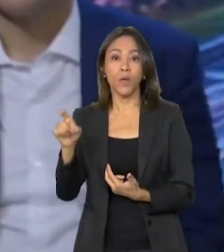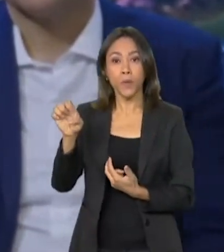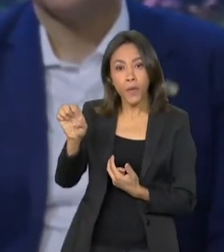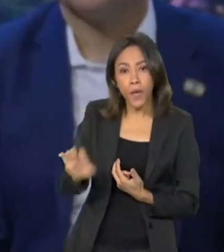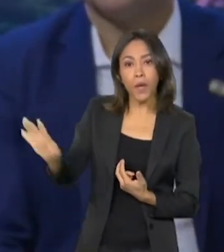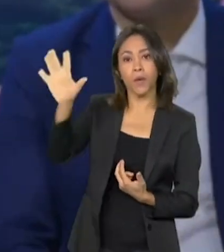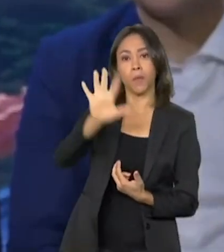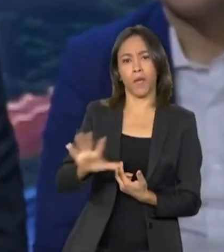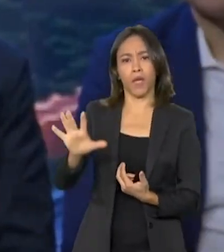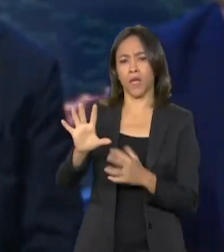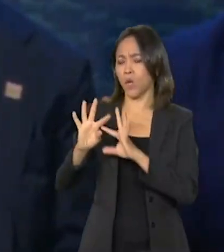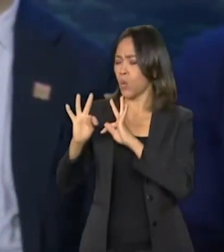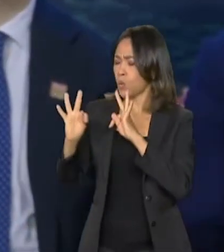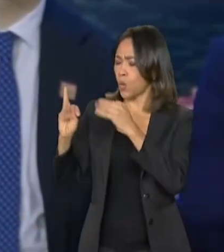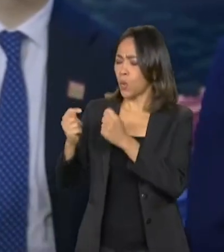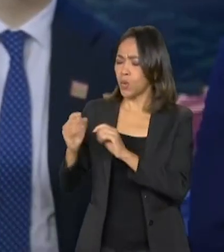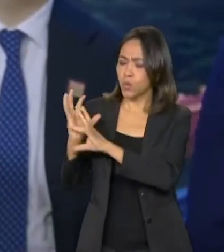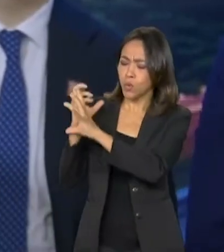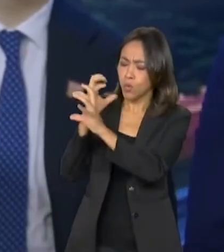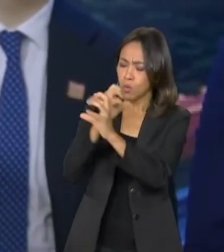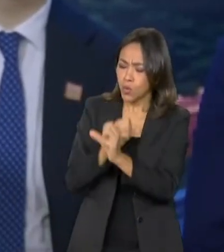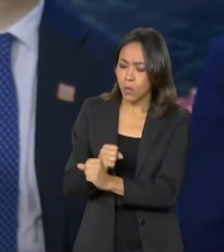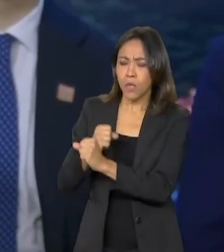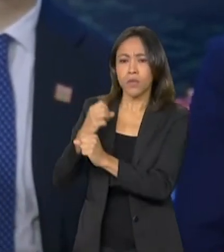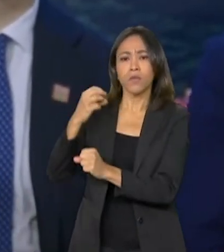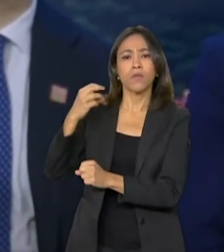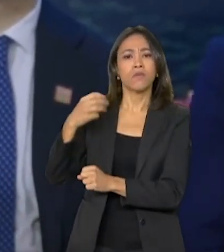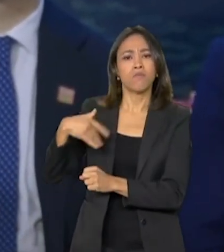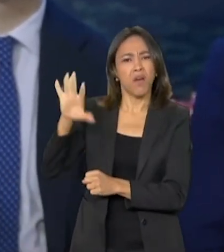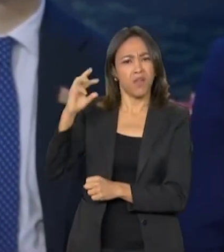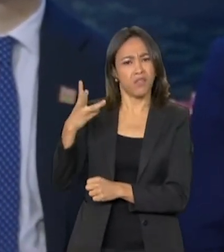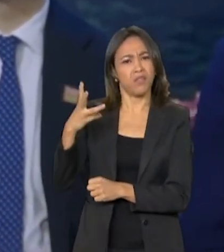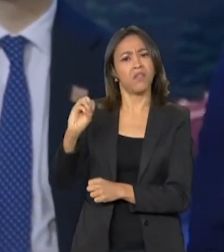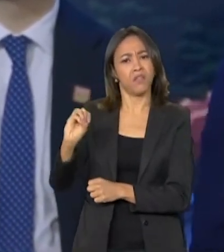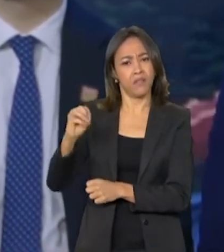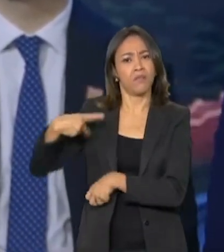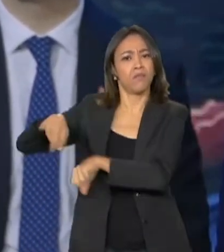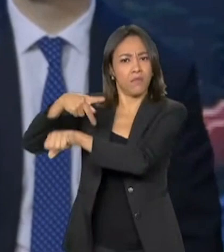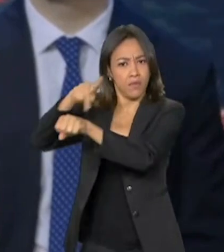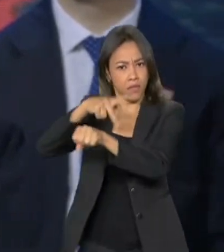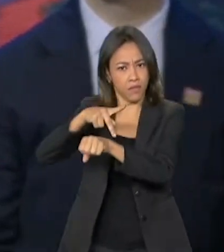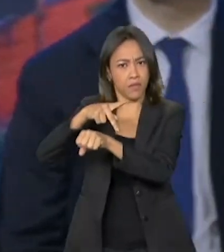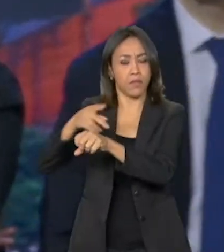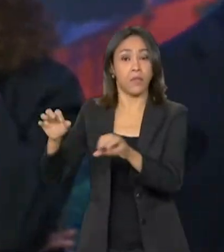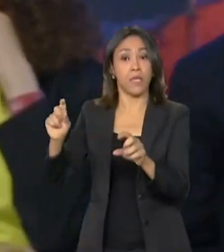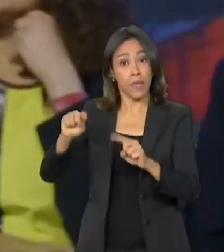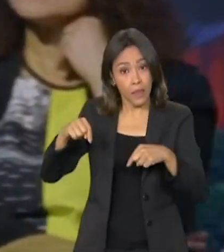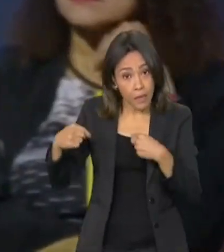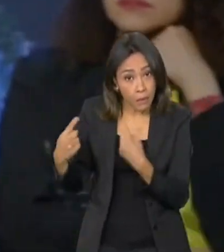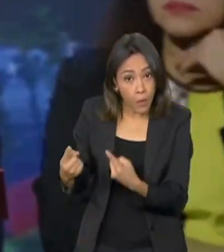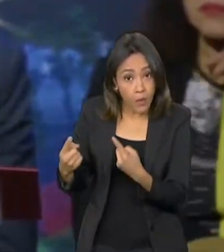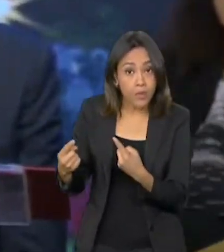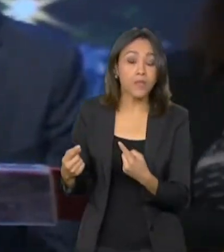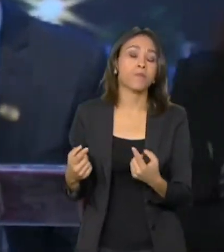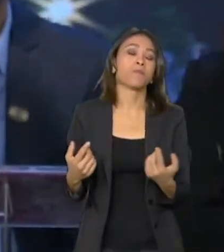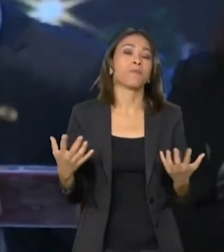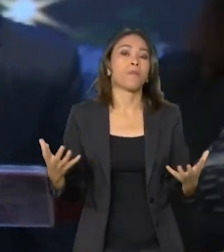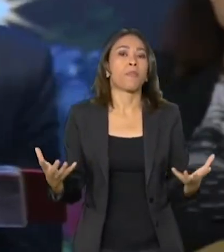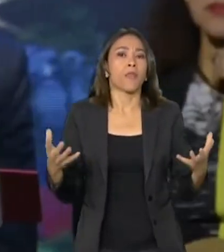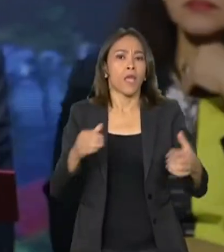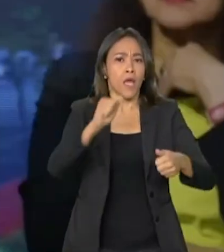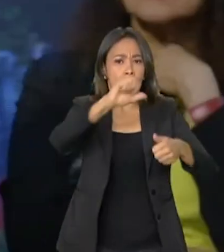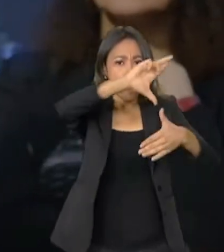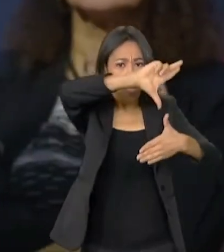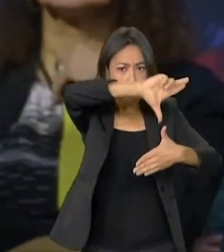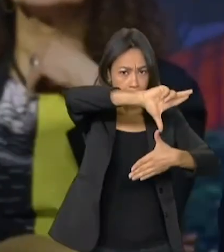Toda a União Europeia, são 30 e poucos países. Depois, juntamos a União Europeia e a América